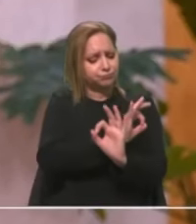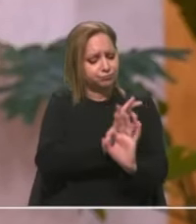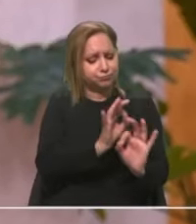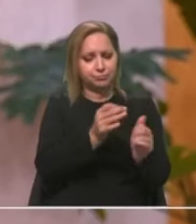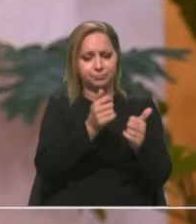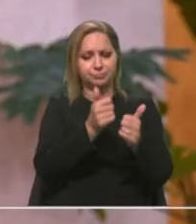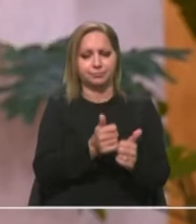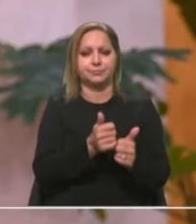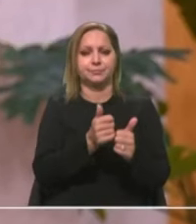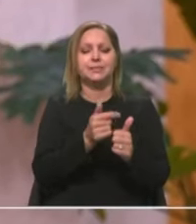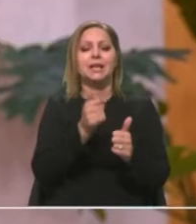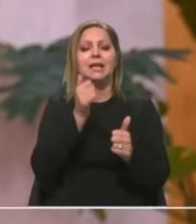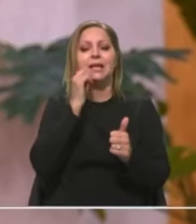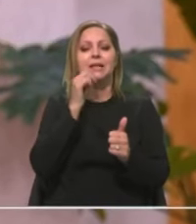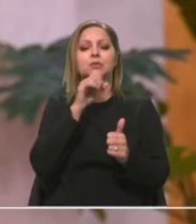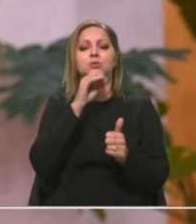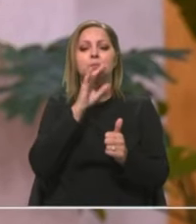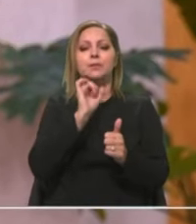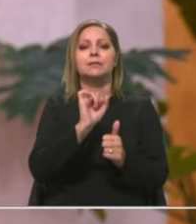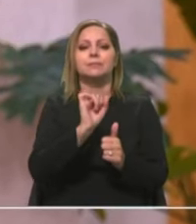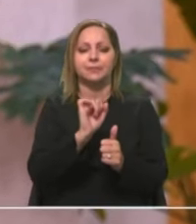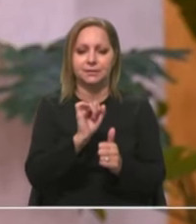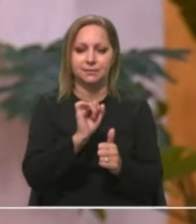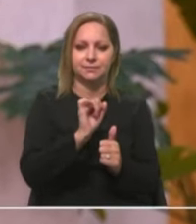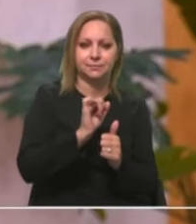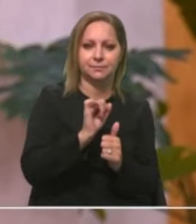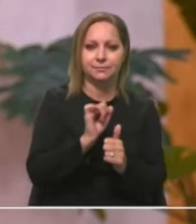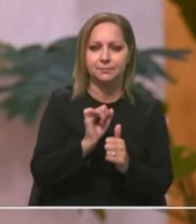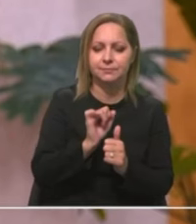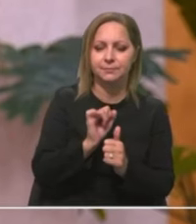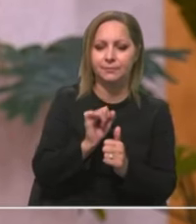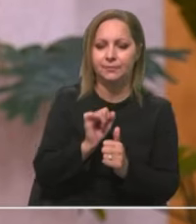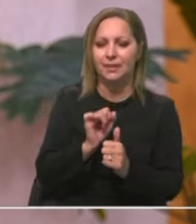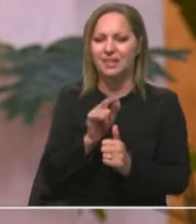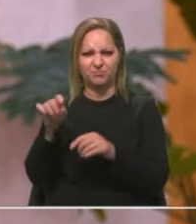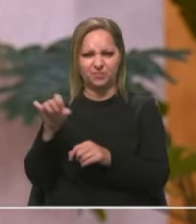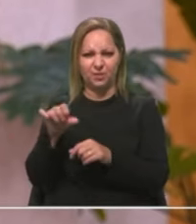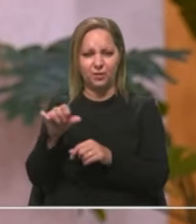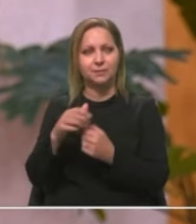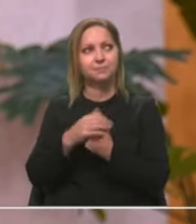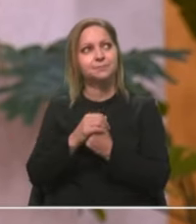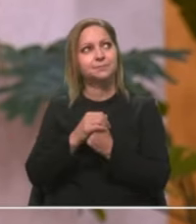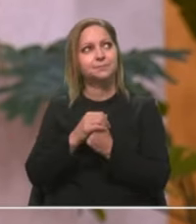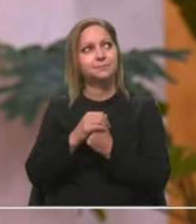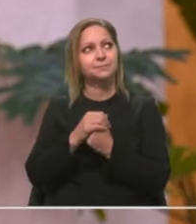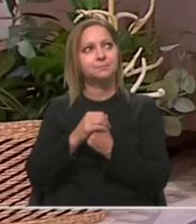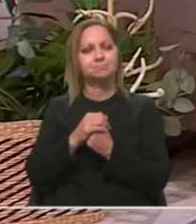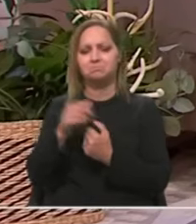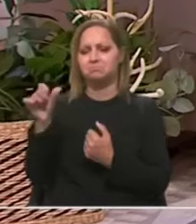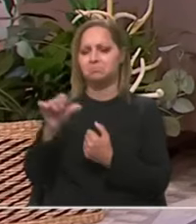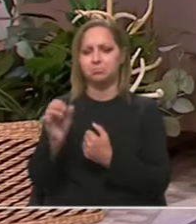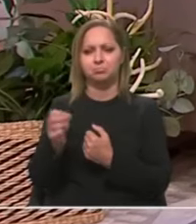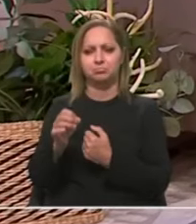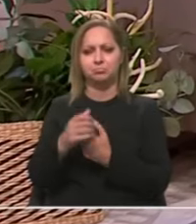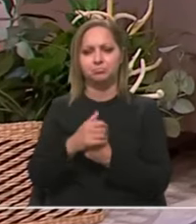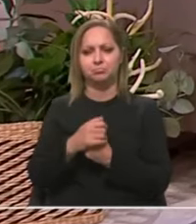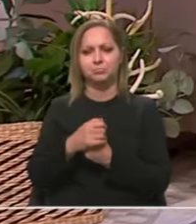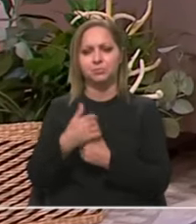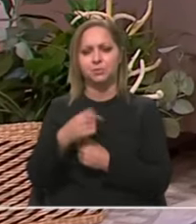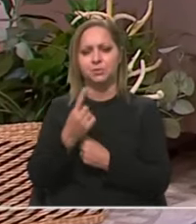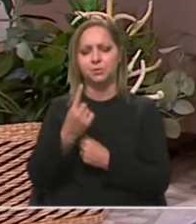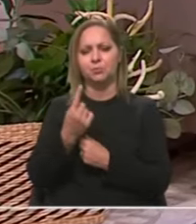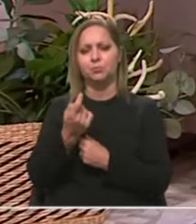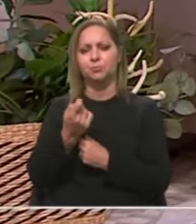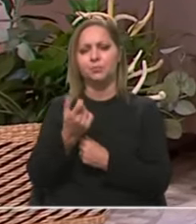foi assim a grande surpresa? Assim menos agradável? Não há desagradável. Tive um